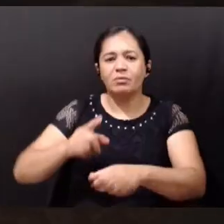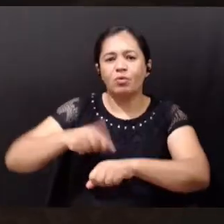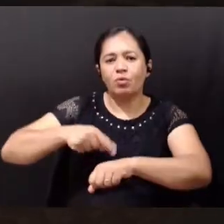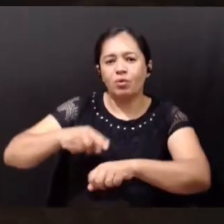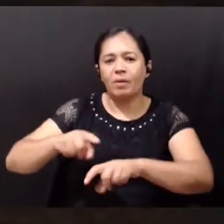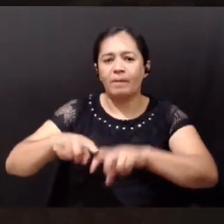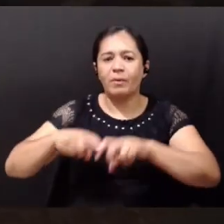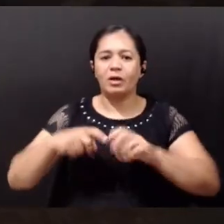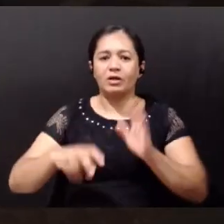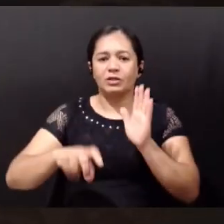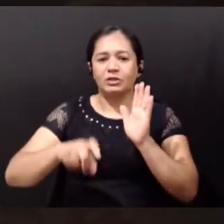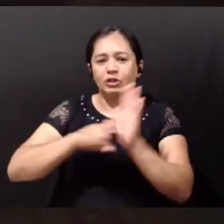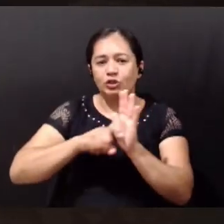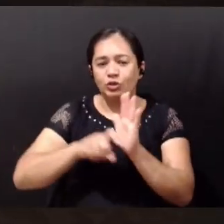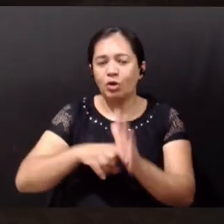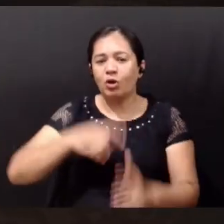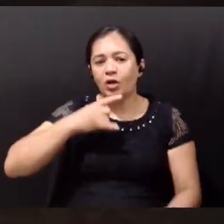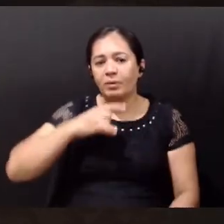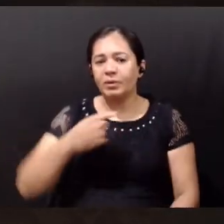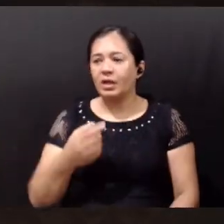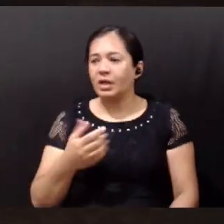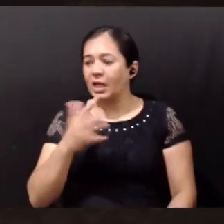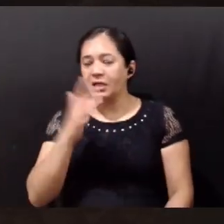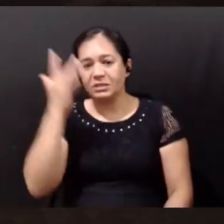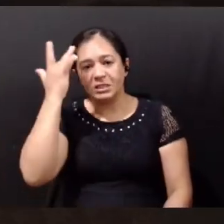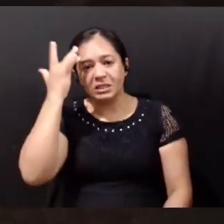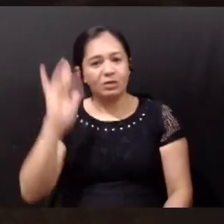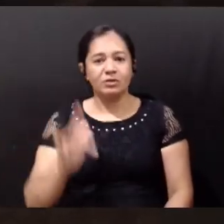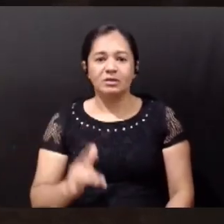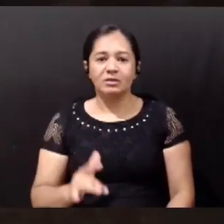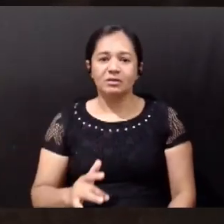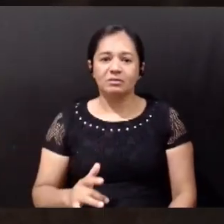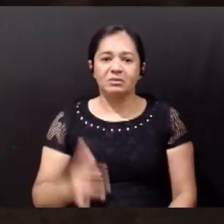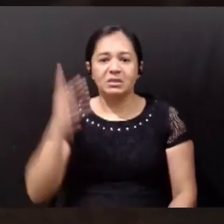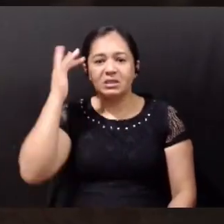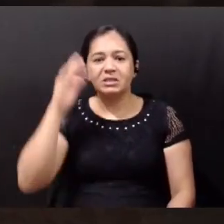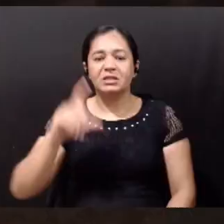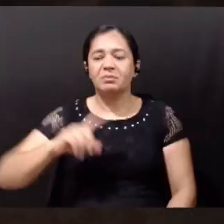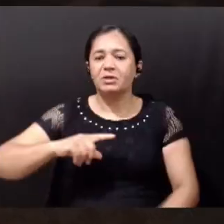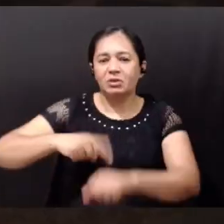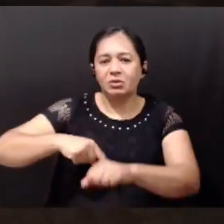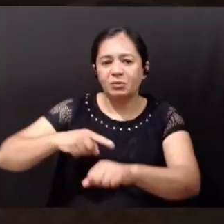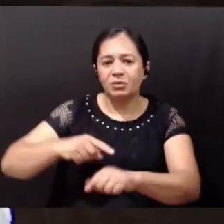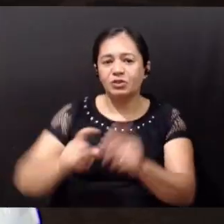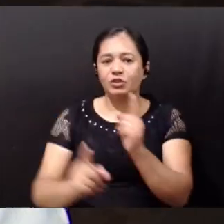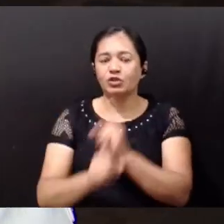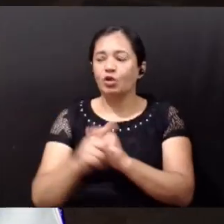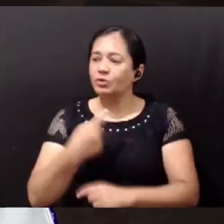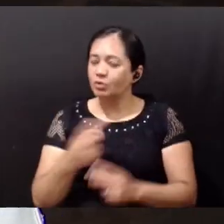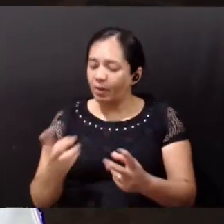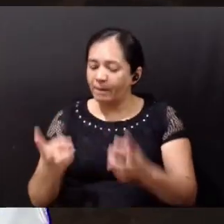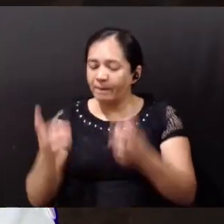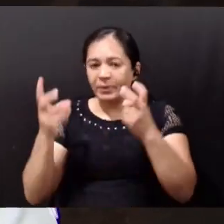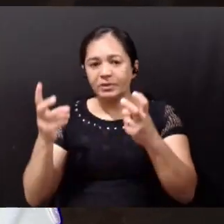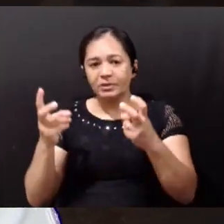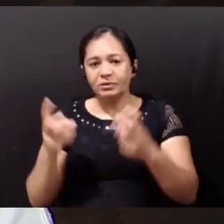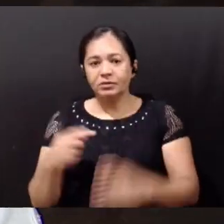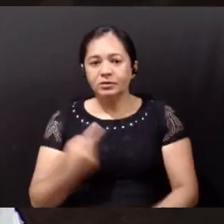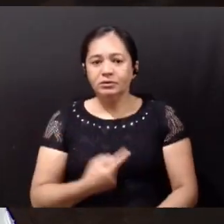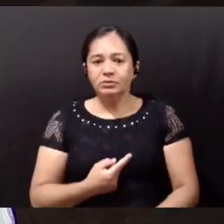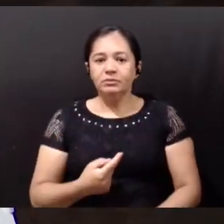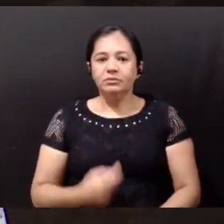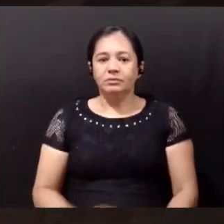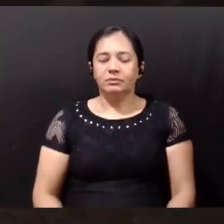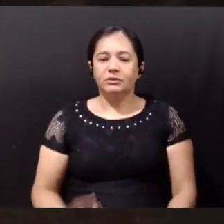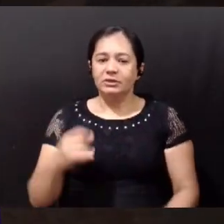muitas vezes eles nem sabem que os pés estão feridos, nem sabem que tem machucado, descobrem quando a gente vê. Então a gente vem, se precisar a gente faz o